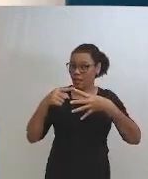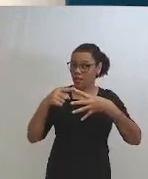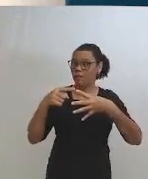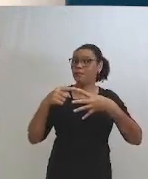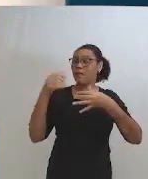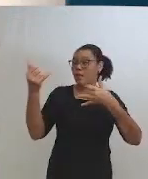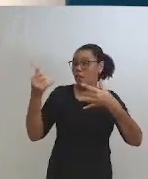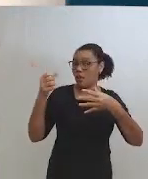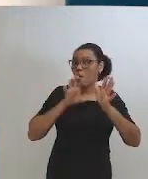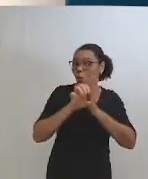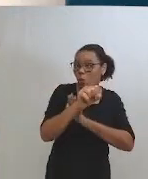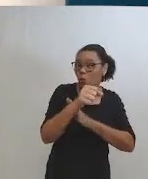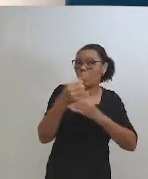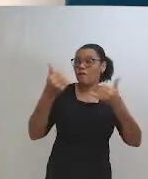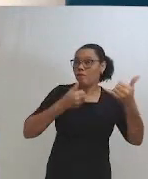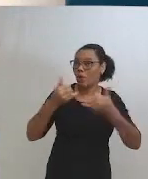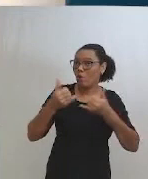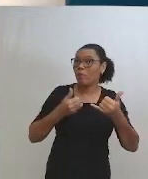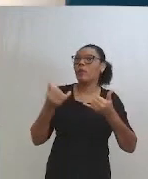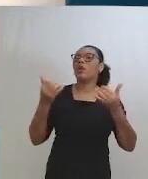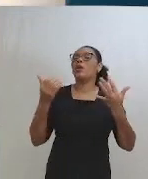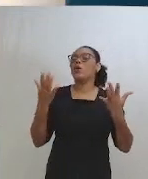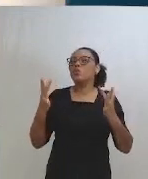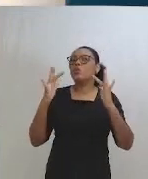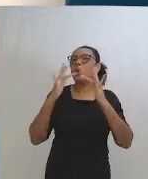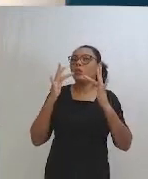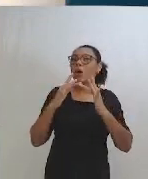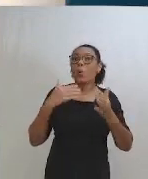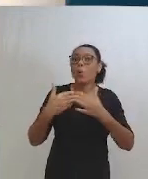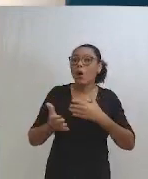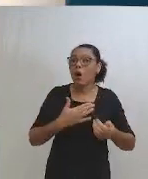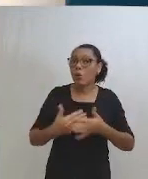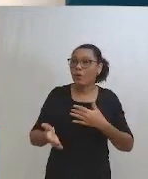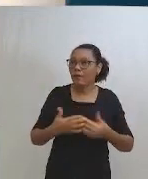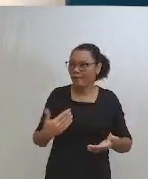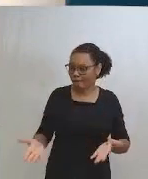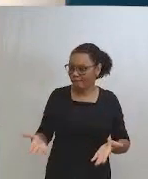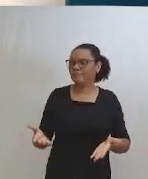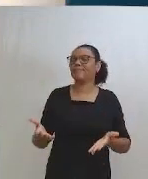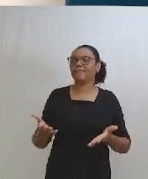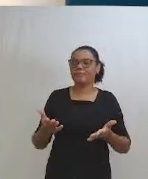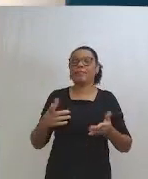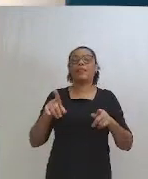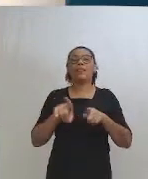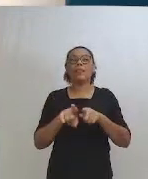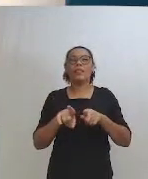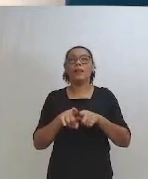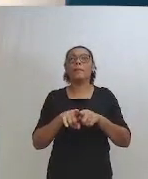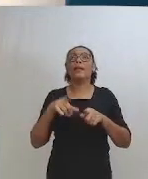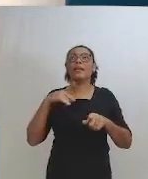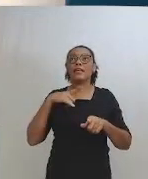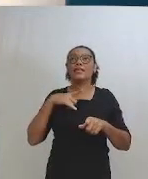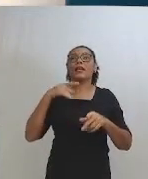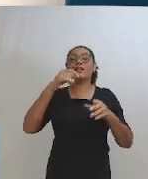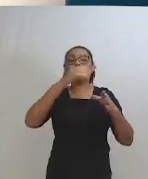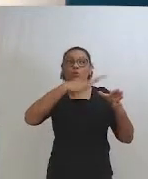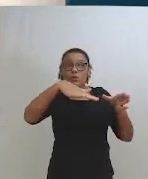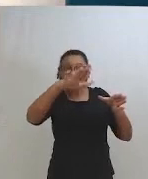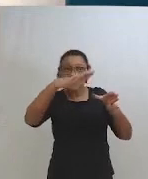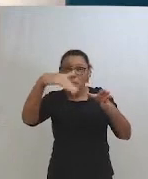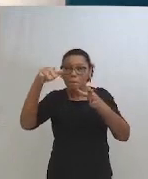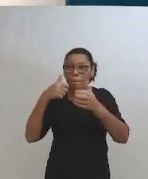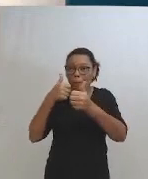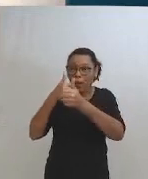e usuários de qualquer dos seus serviços, especialmente o Location History, que estiverem nas proximidades do local do crime ou em um raio de